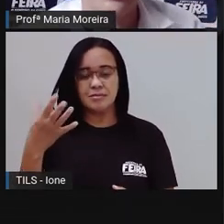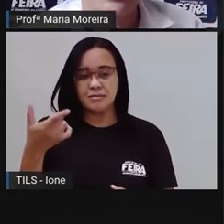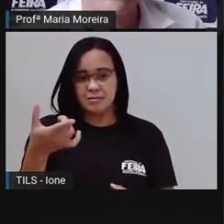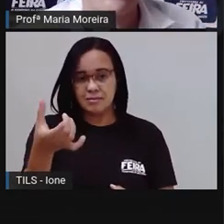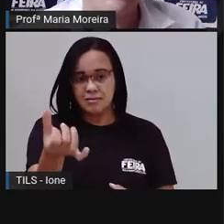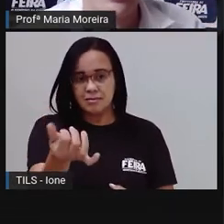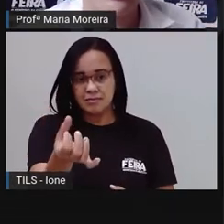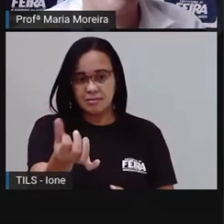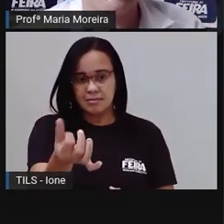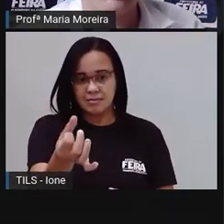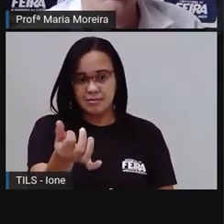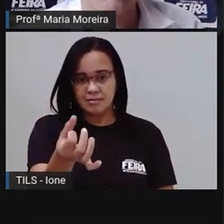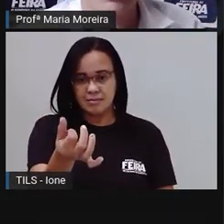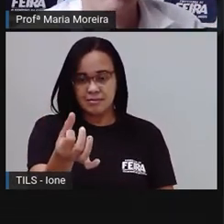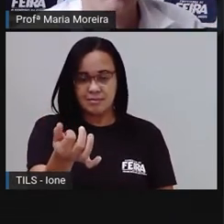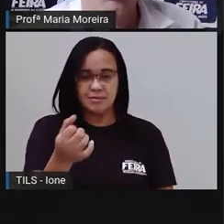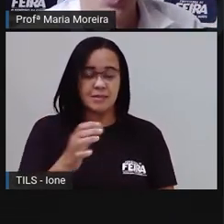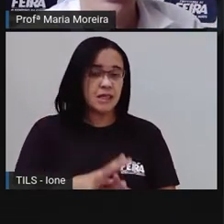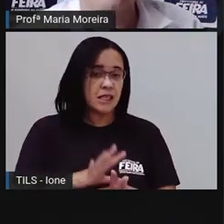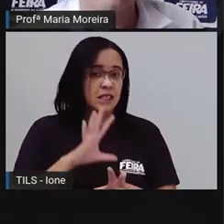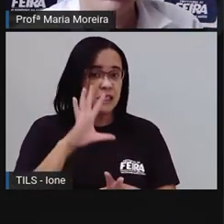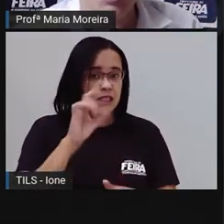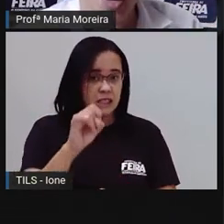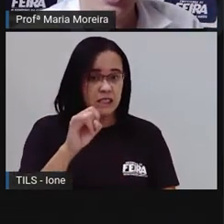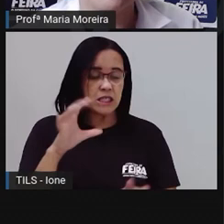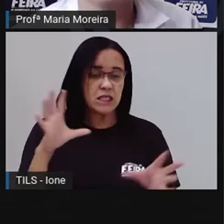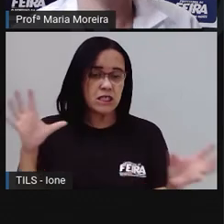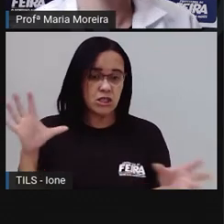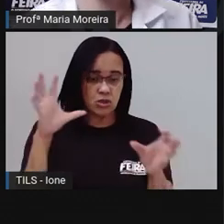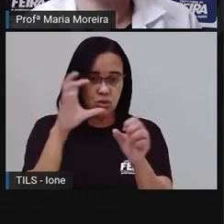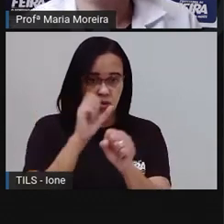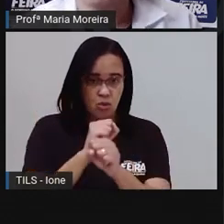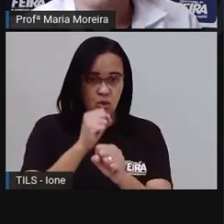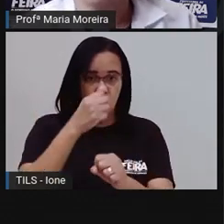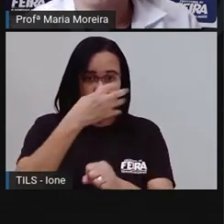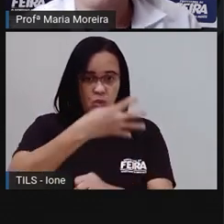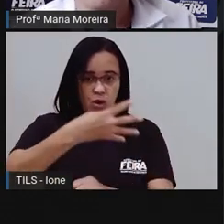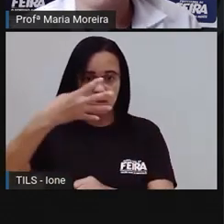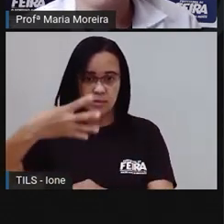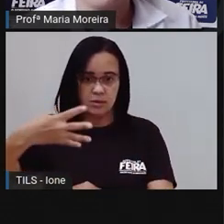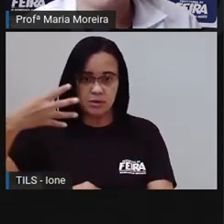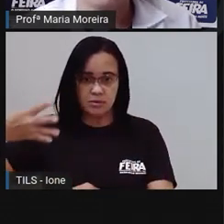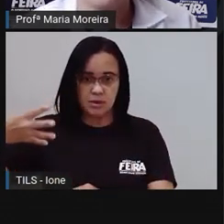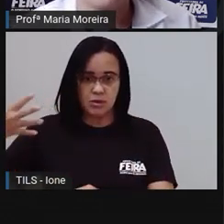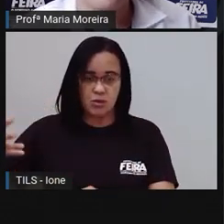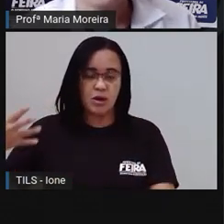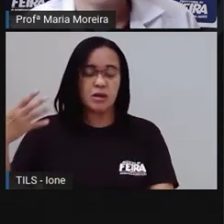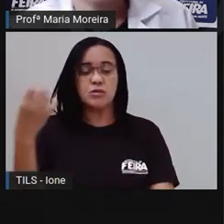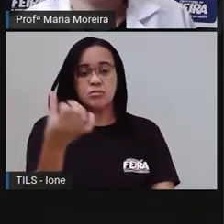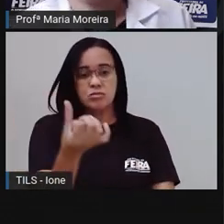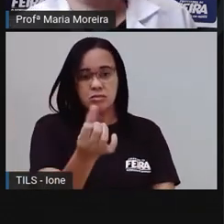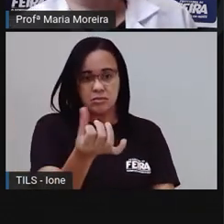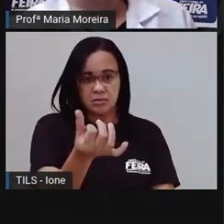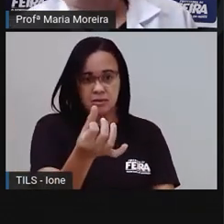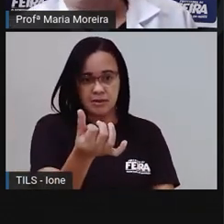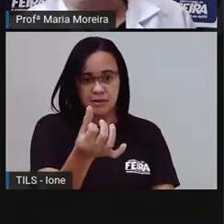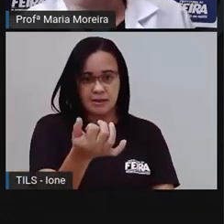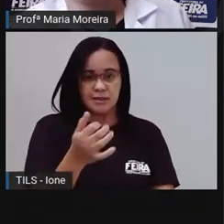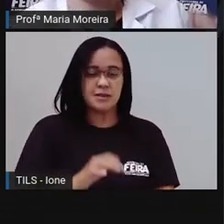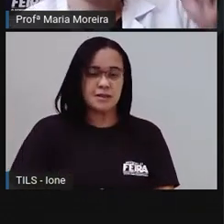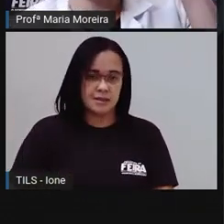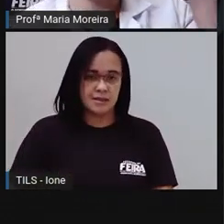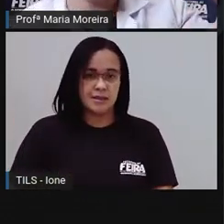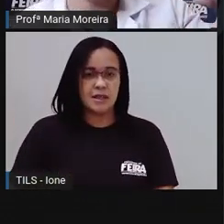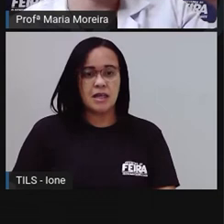dezesseis. Então, se eu somar quatro mais quatro, mais quatro e mais quatro, eu teria dezesseis. E cinco,